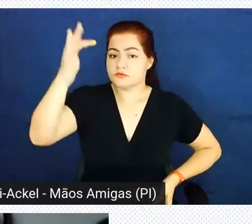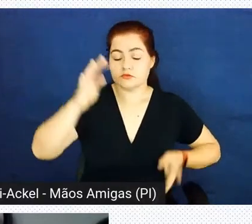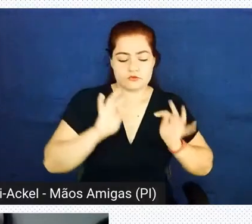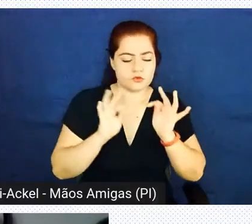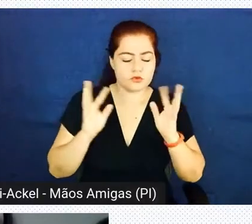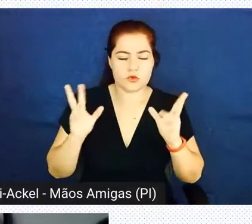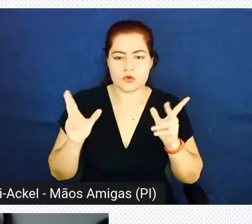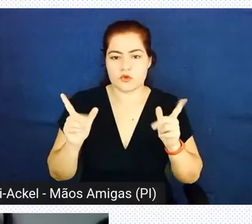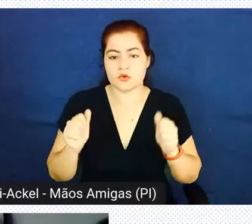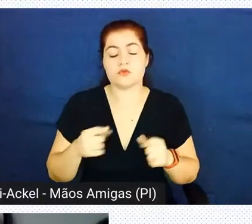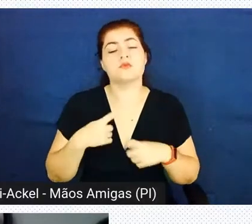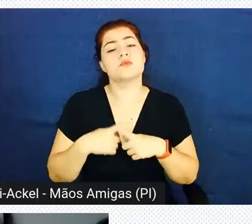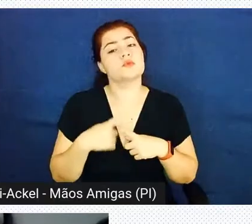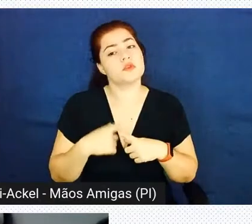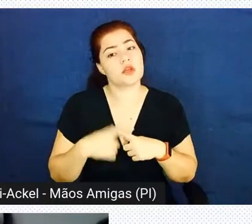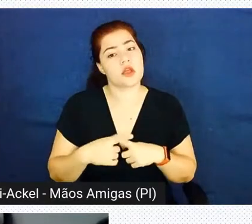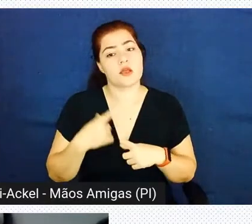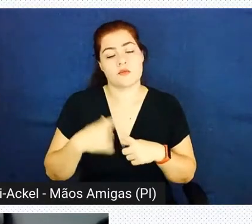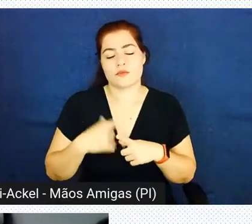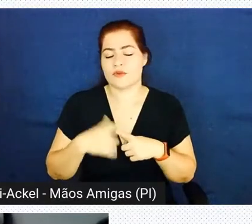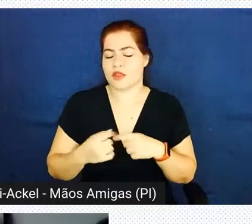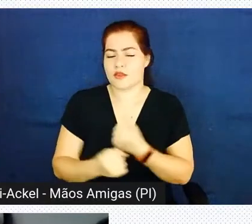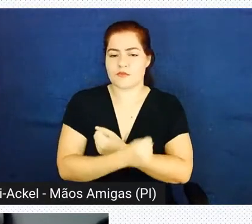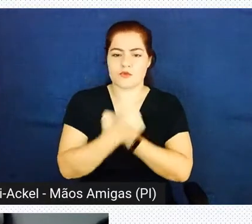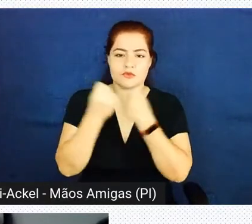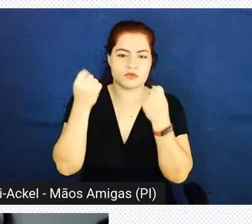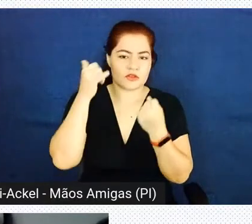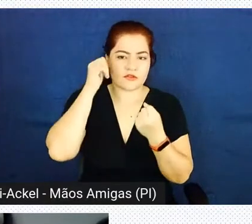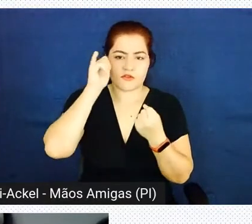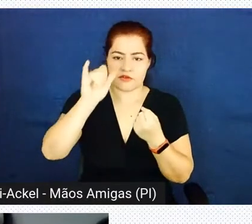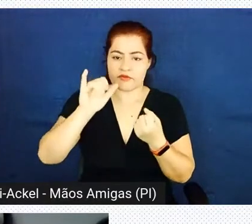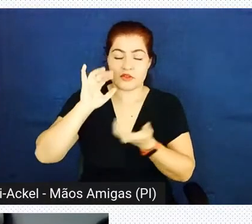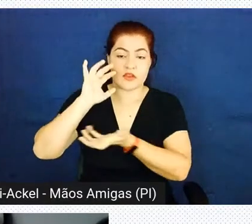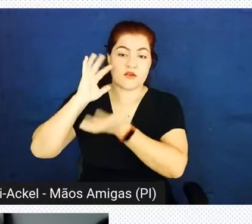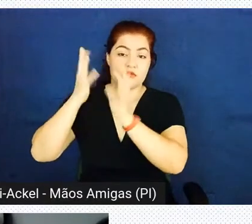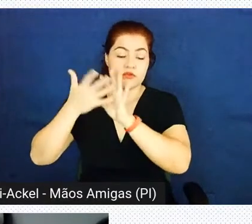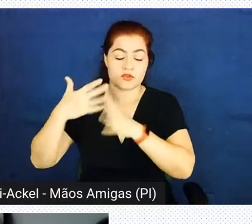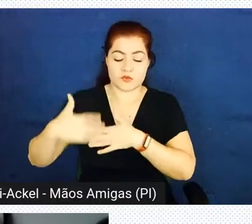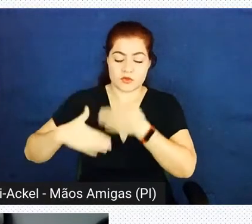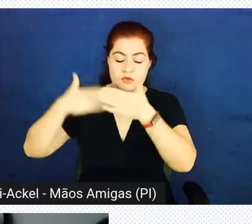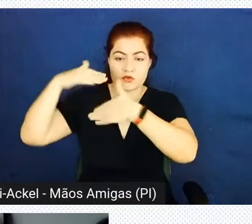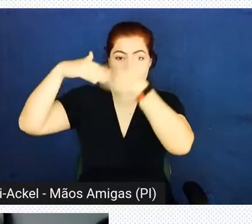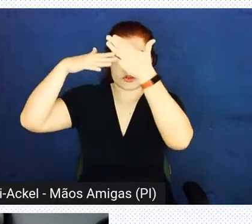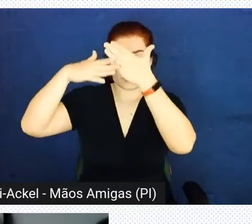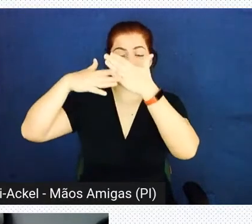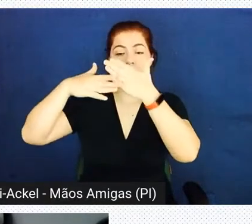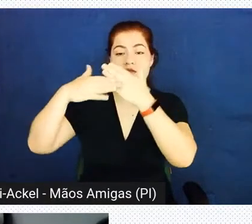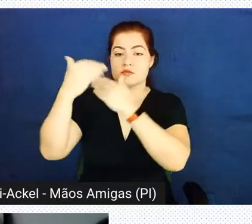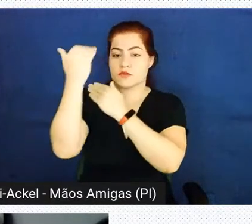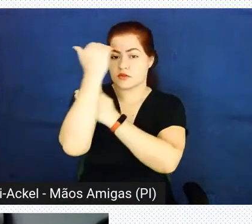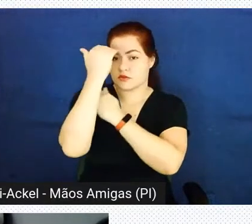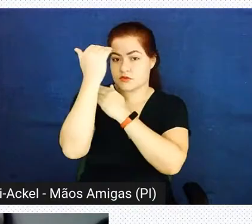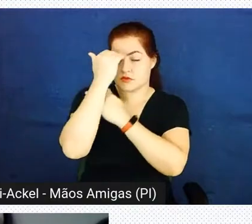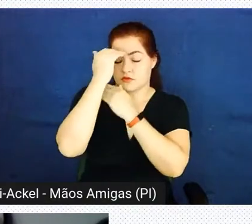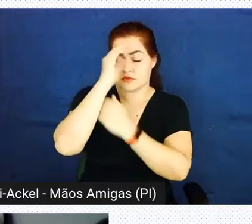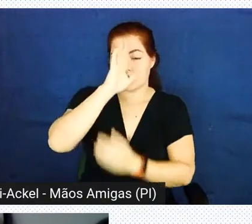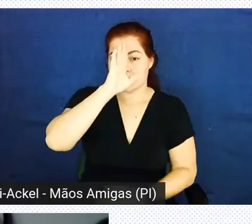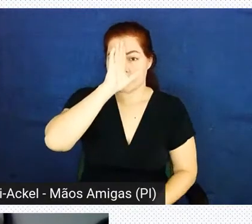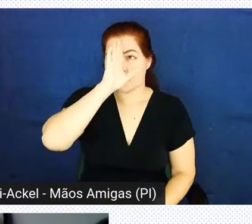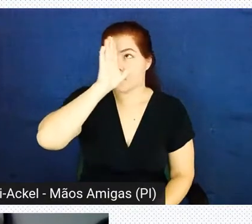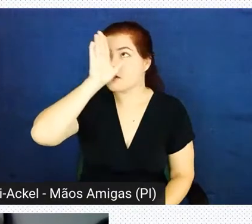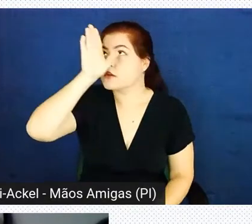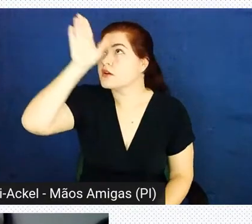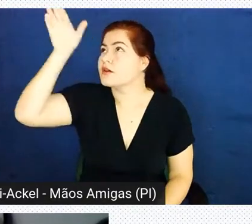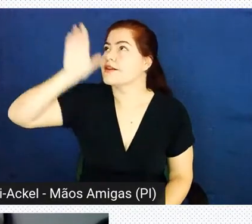quê? Porque é inevitável o fenômeno de crescimento interior na direção de